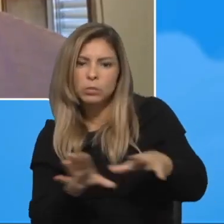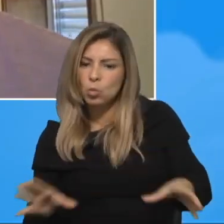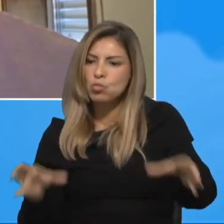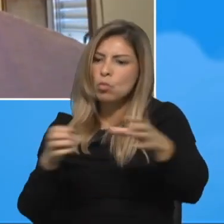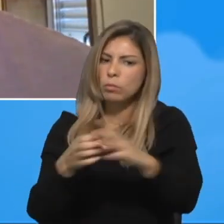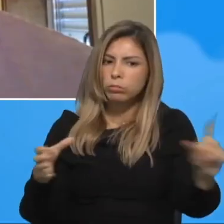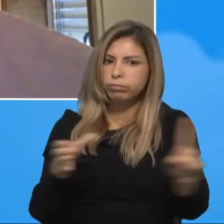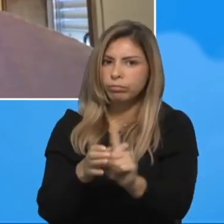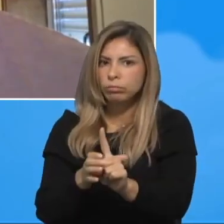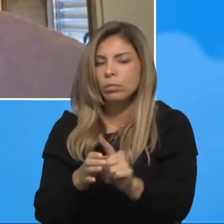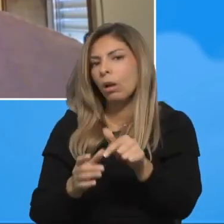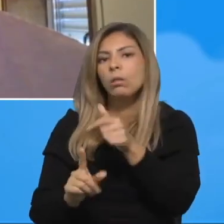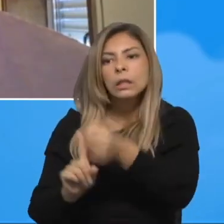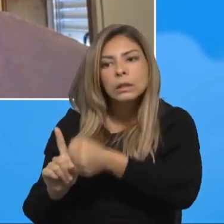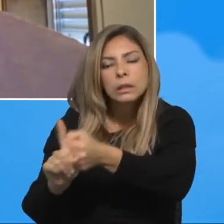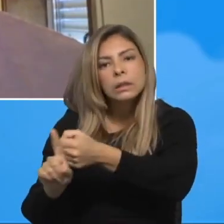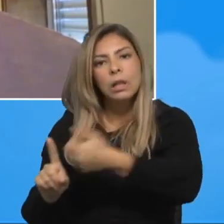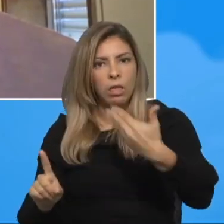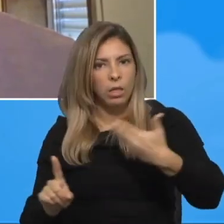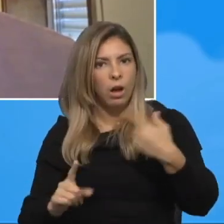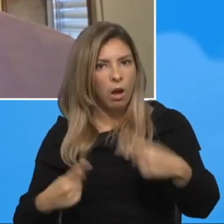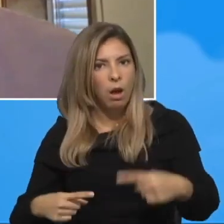com ele luta por direitos?